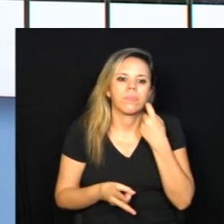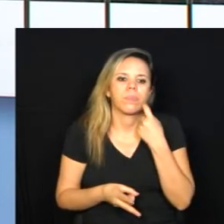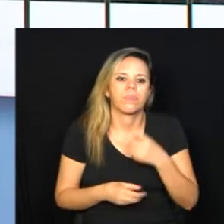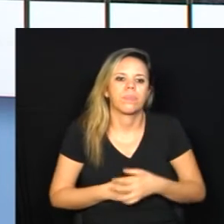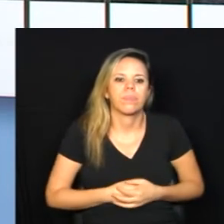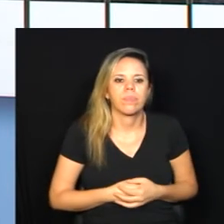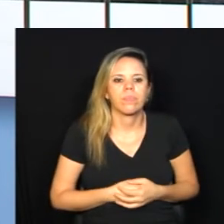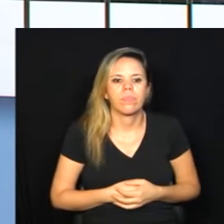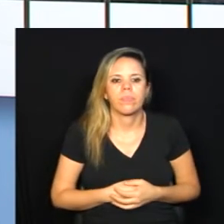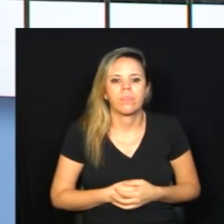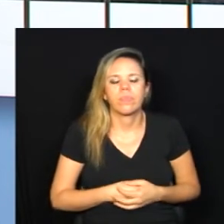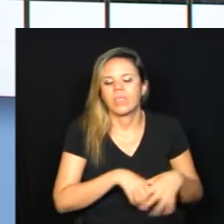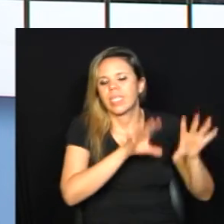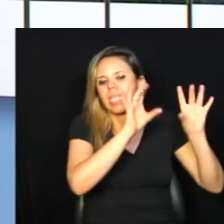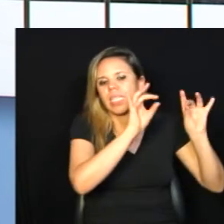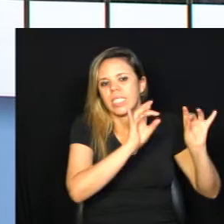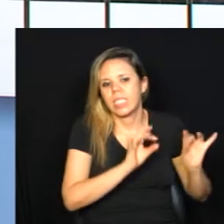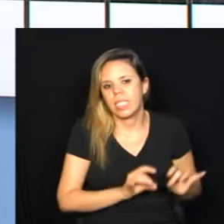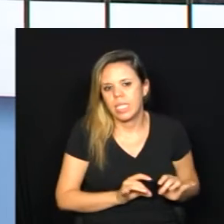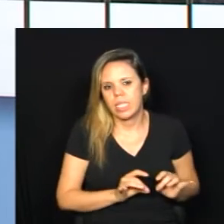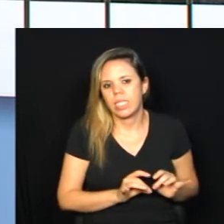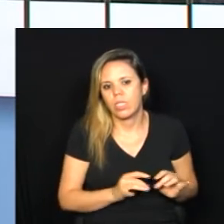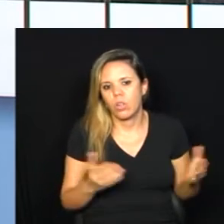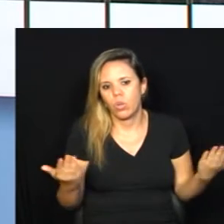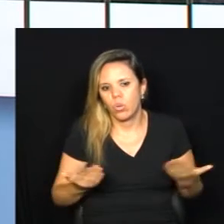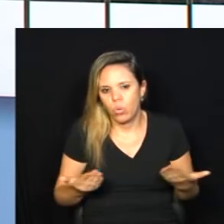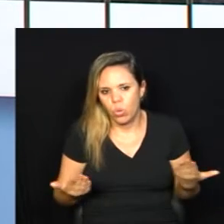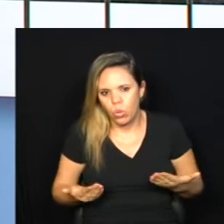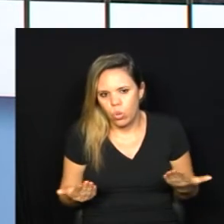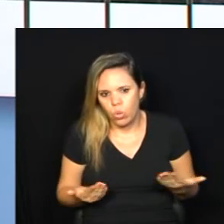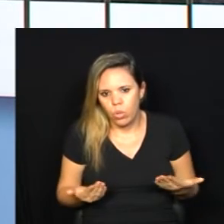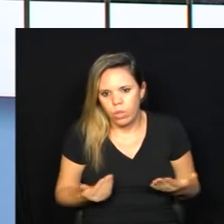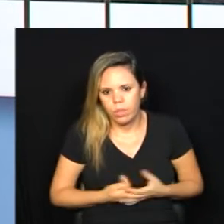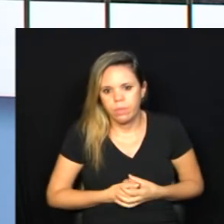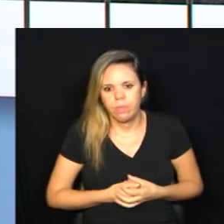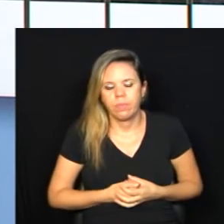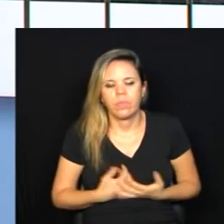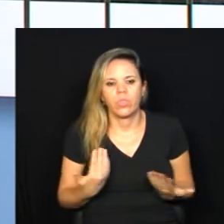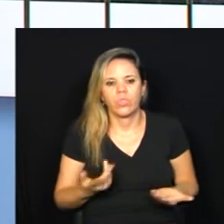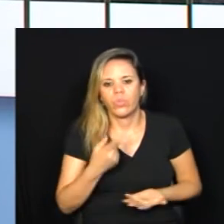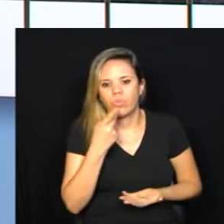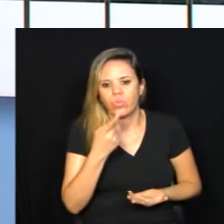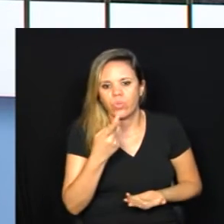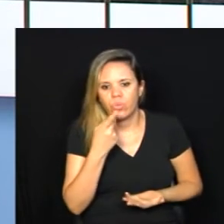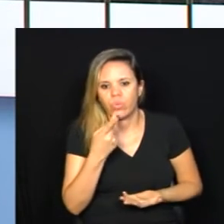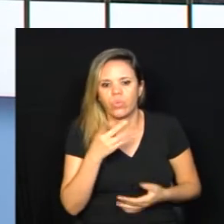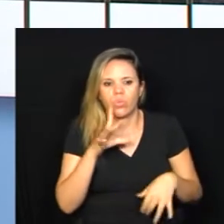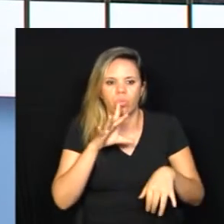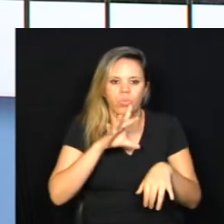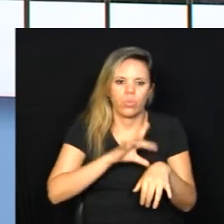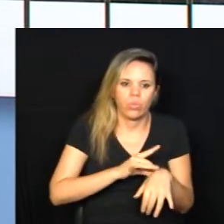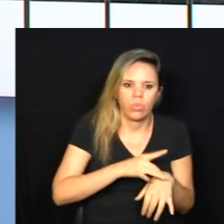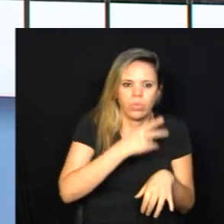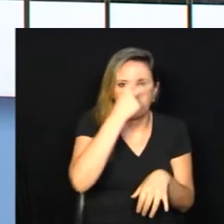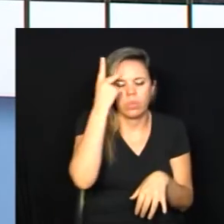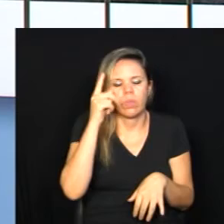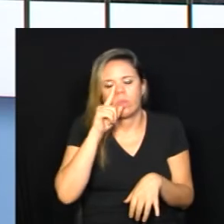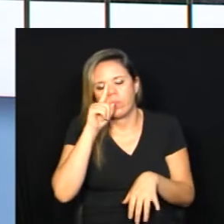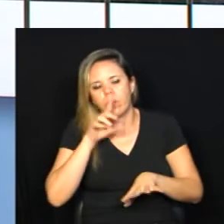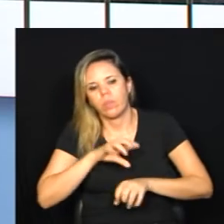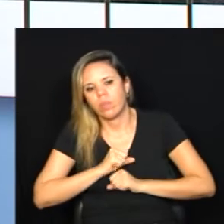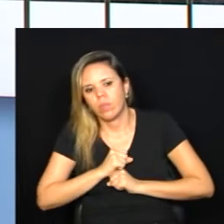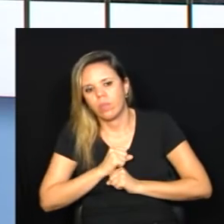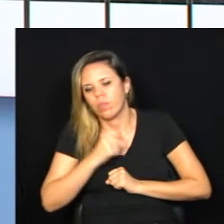sextas-feiras. Então, esses detalhes já vão a partir de hoje. Portanto, quando a gente fala das comorbidades, qual público,